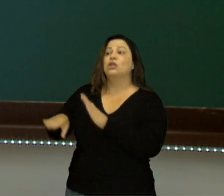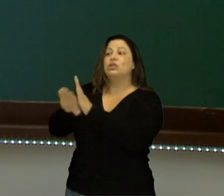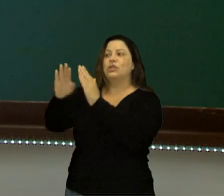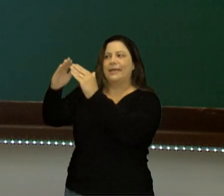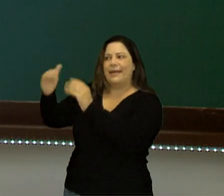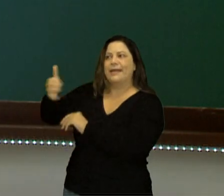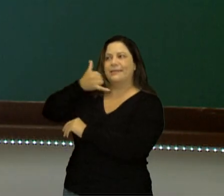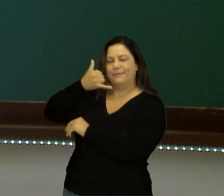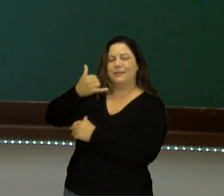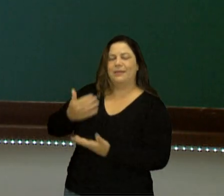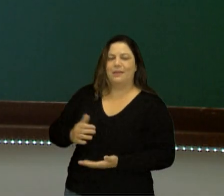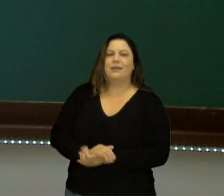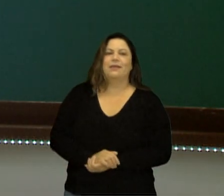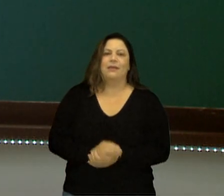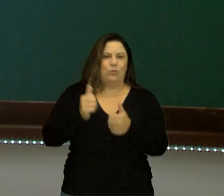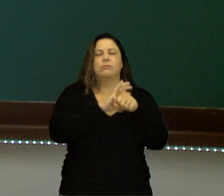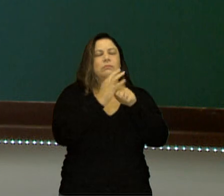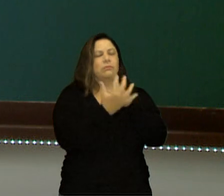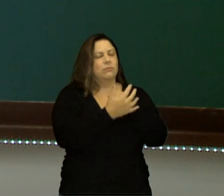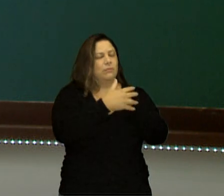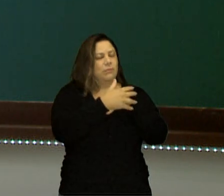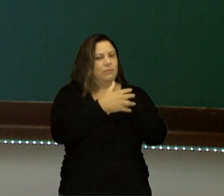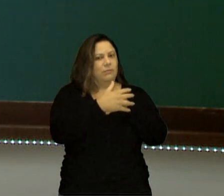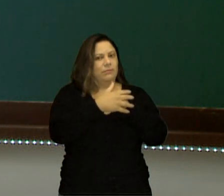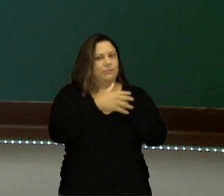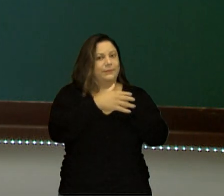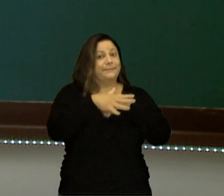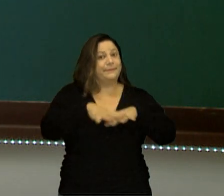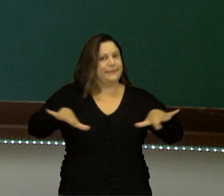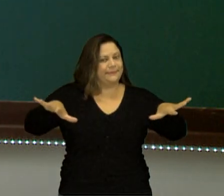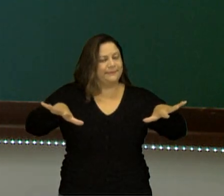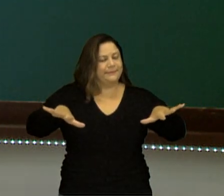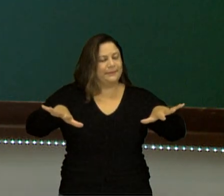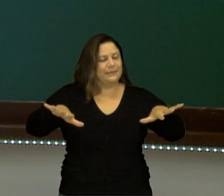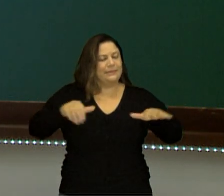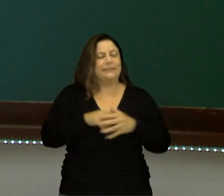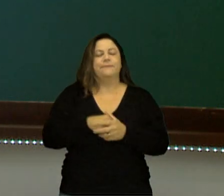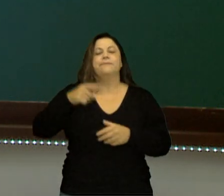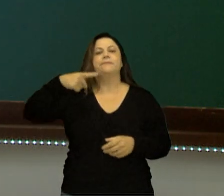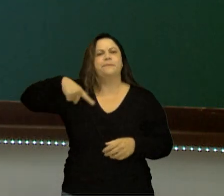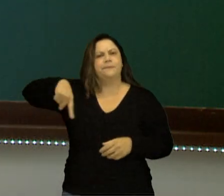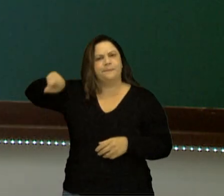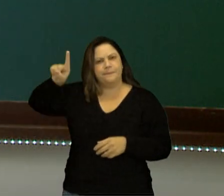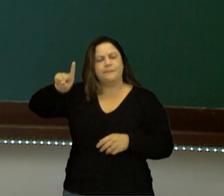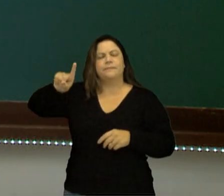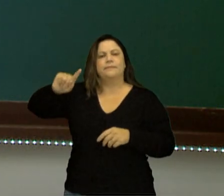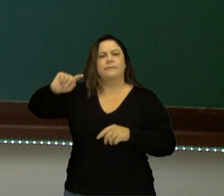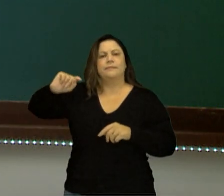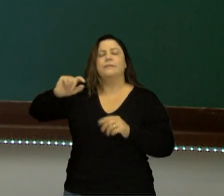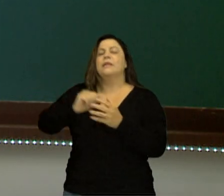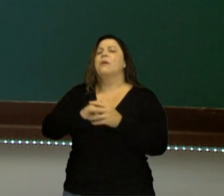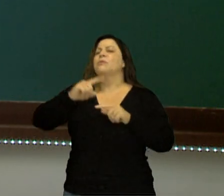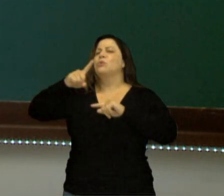um advérbio oracional. Lá no período composto, por subordinação, tem coordenação, mas o foco é na subordinação ali.